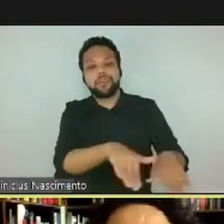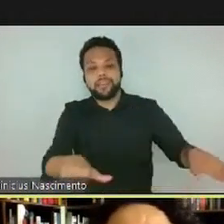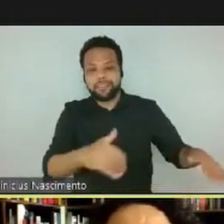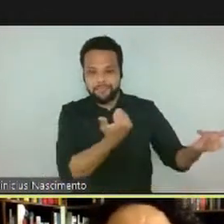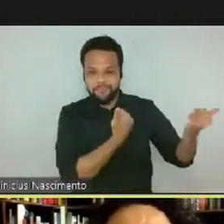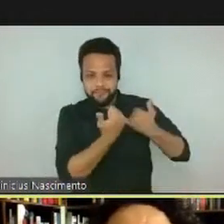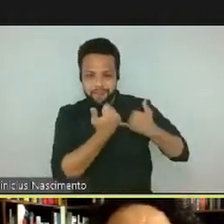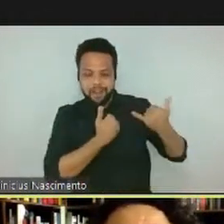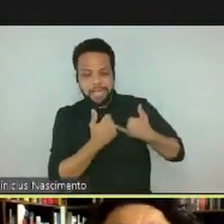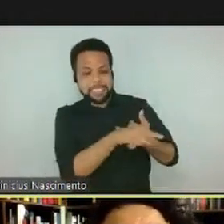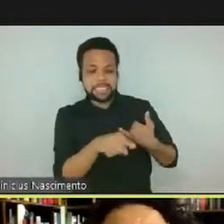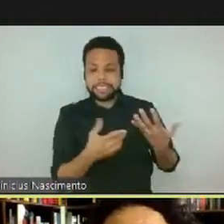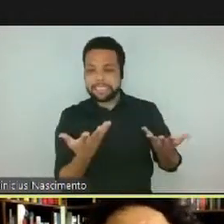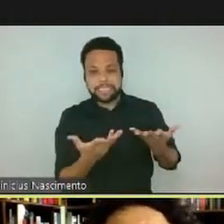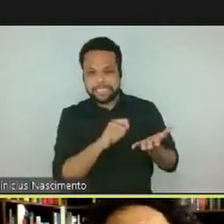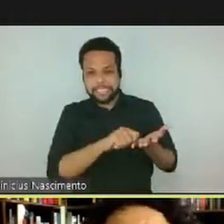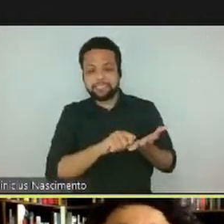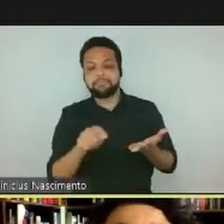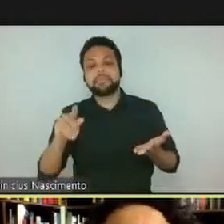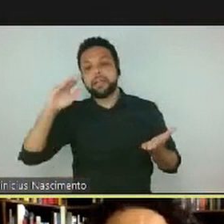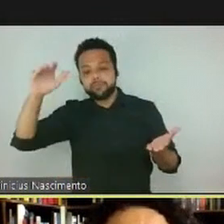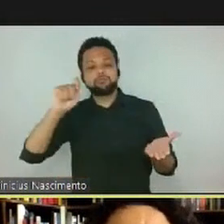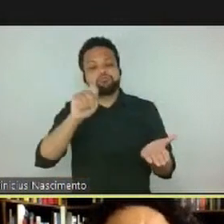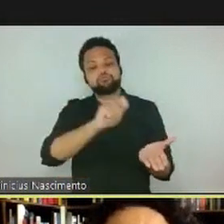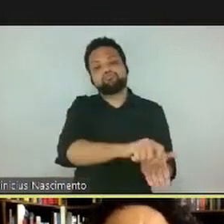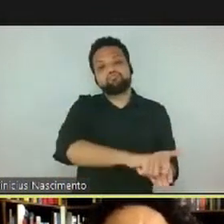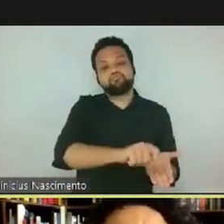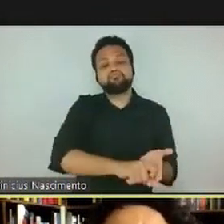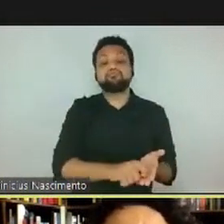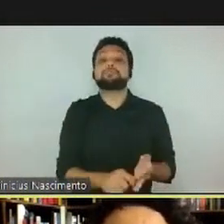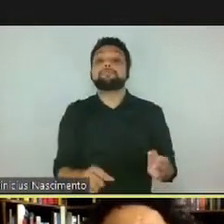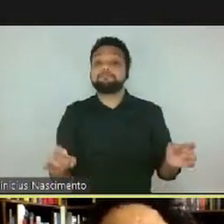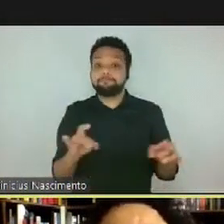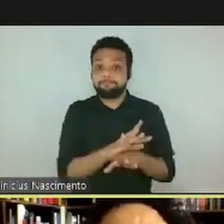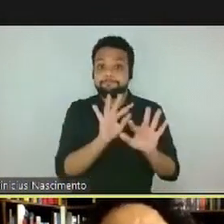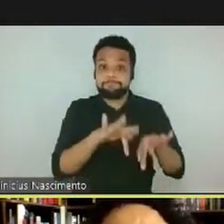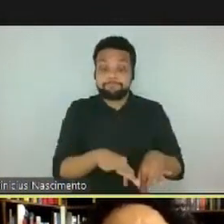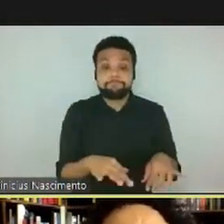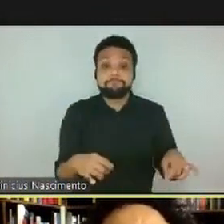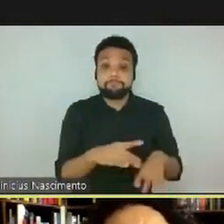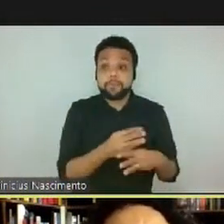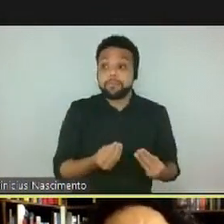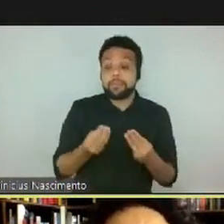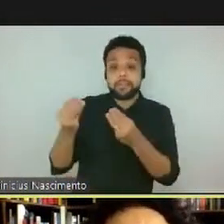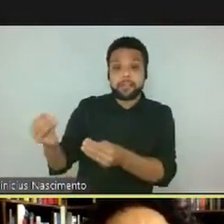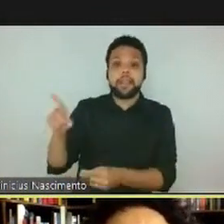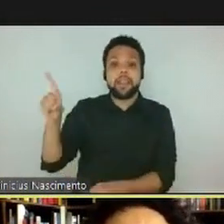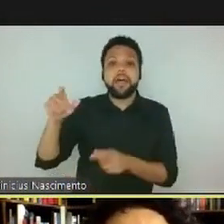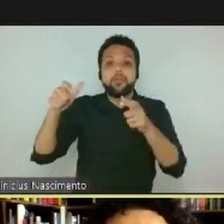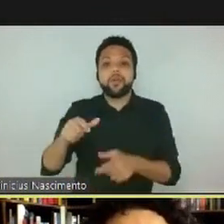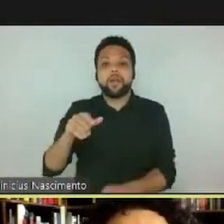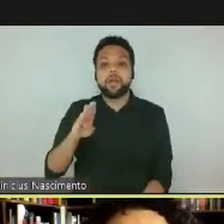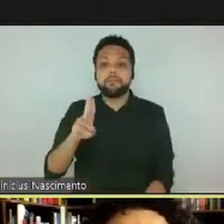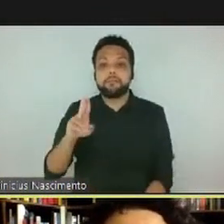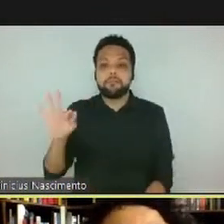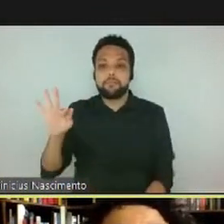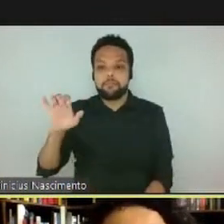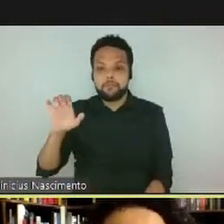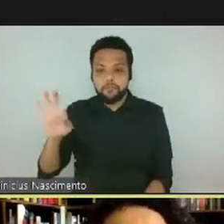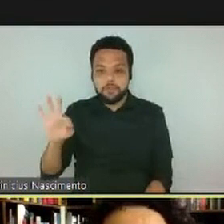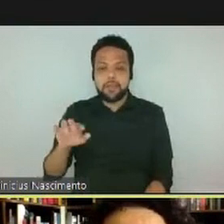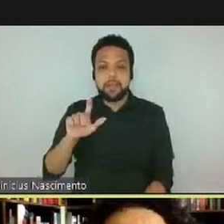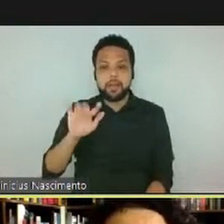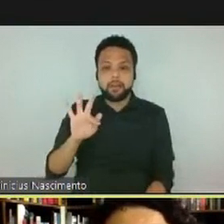acabar, um adulto da família pode entregar o desenho no buffet Flor de Mandacaru de segunda a sexta, das 14 às 17 horas.